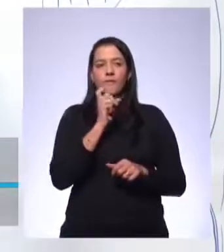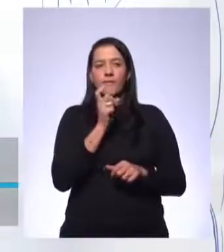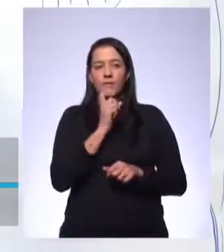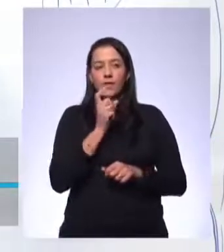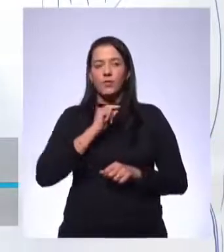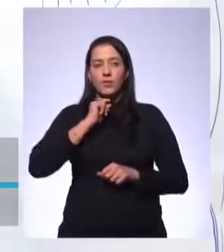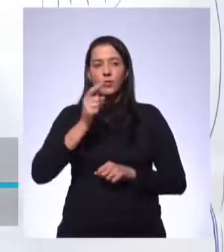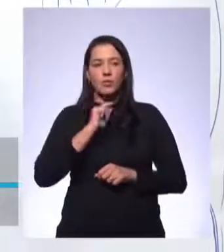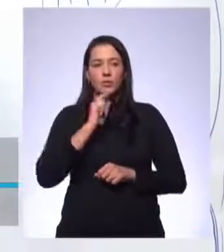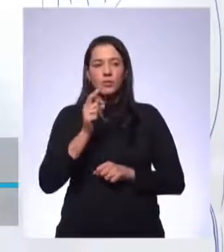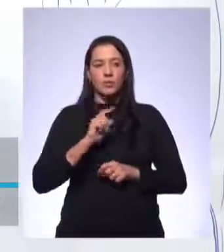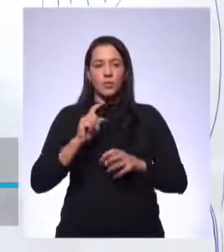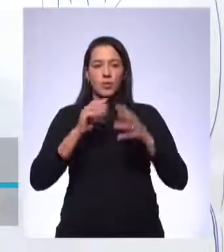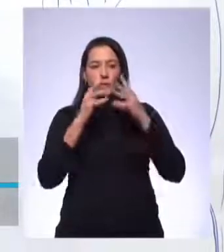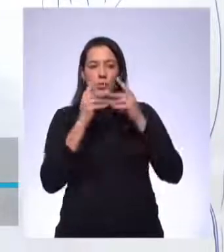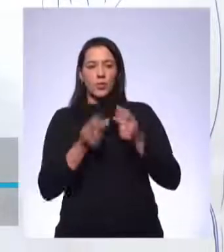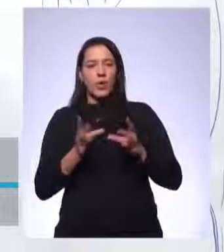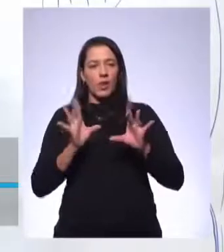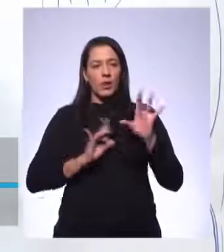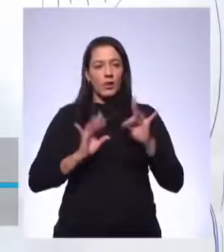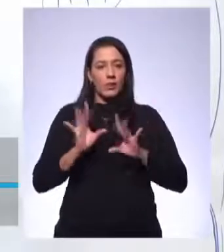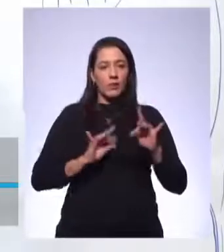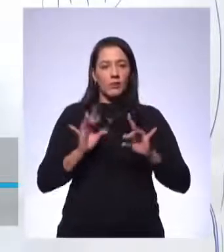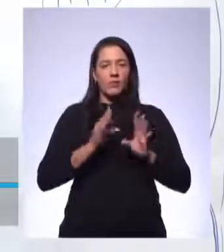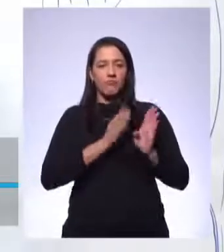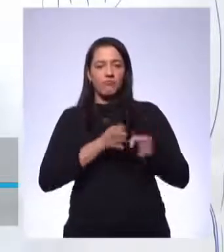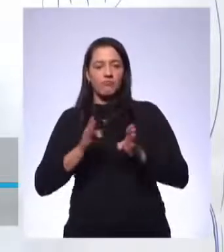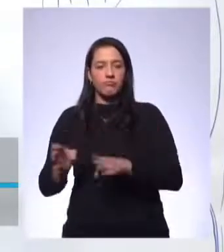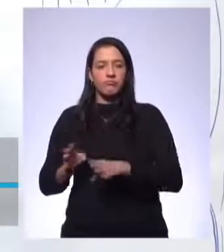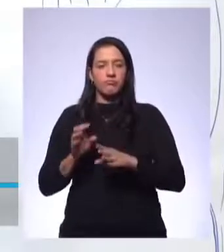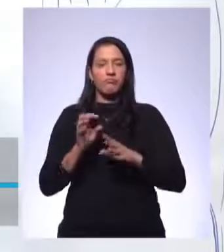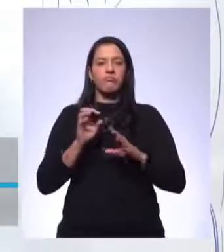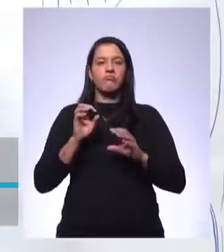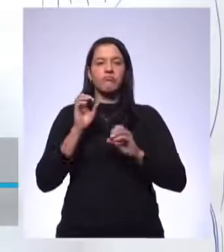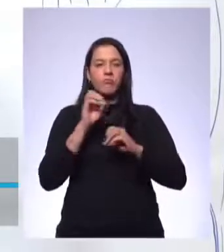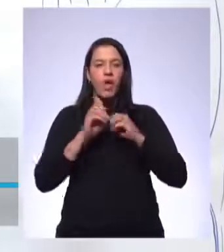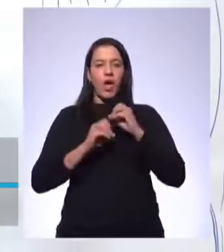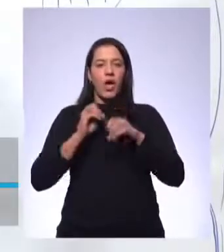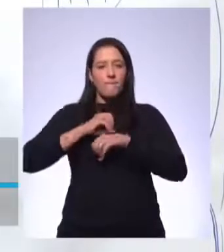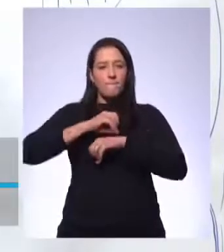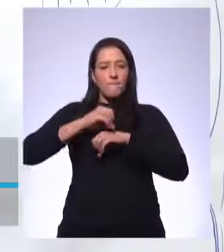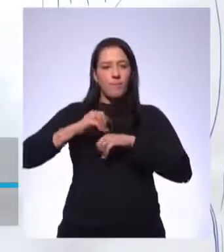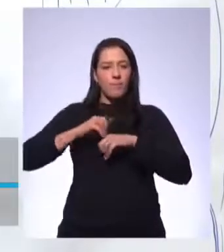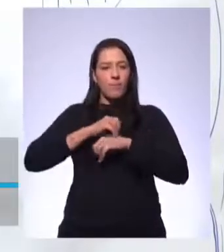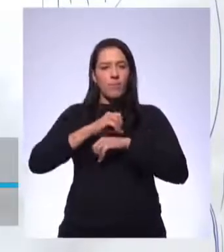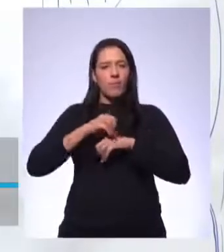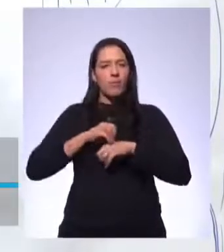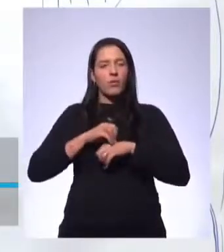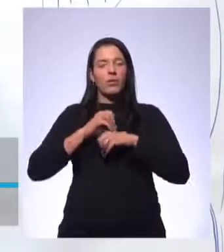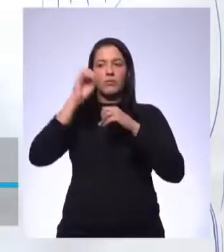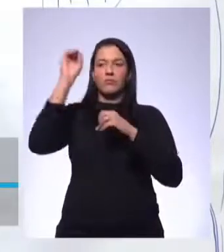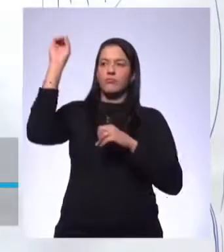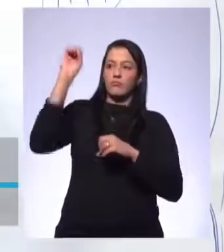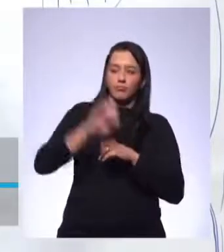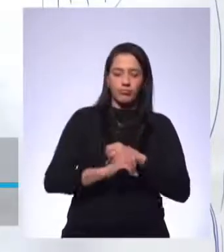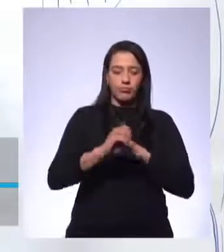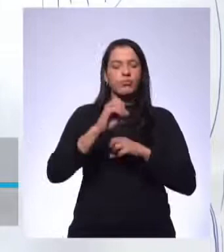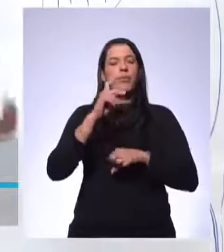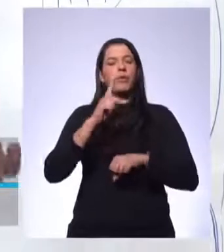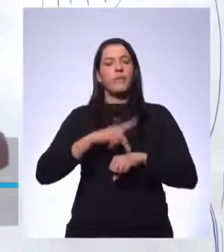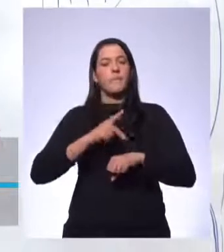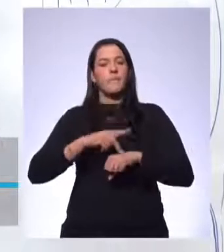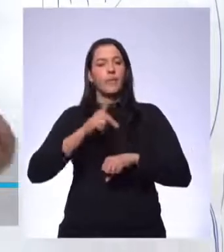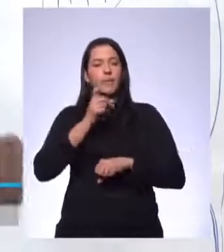tempo de ela ter uma certa organização molecular, ela cai de uma maneira, na forma de granizo.